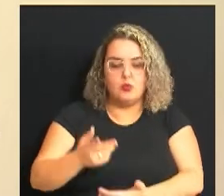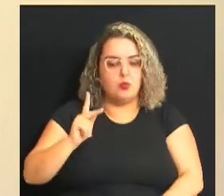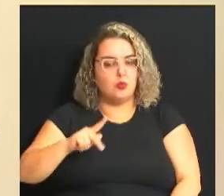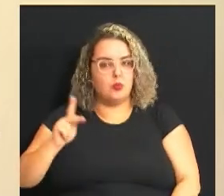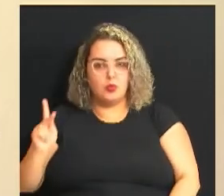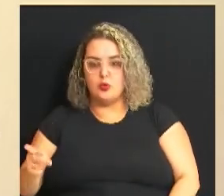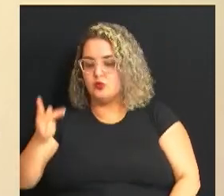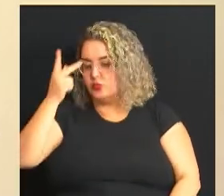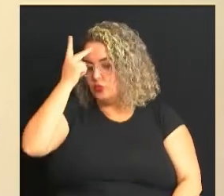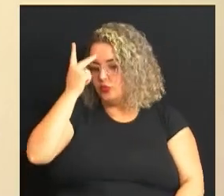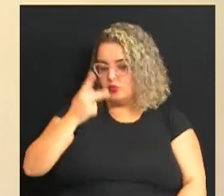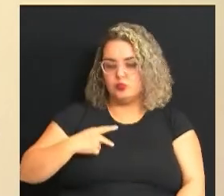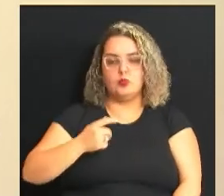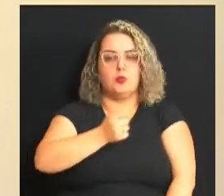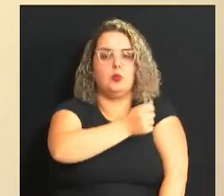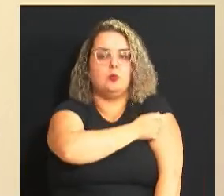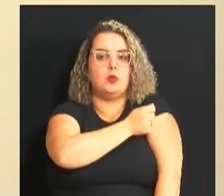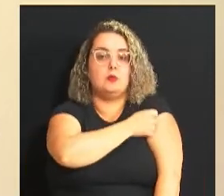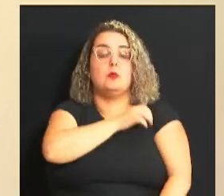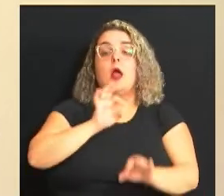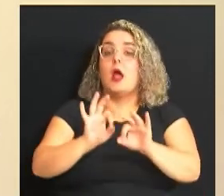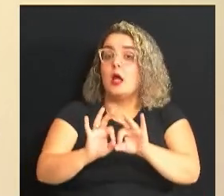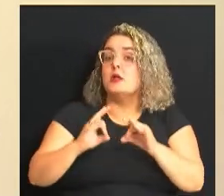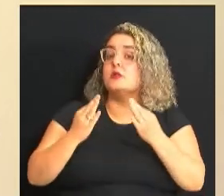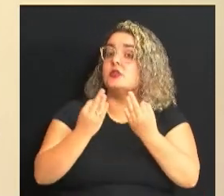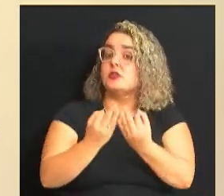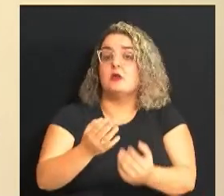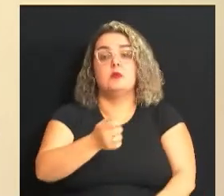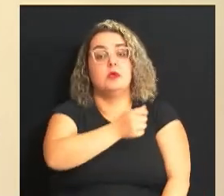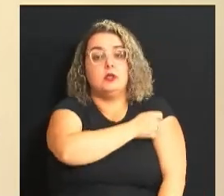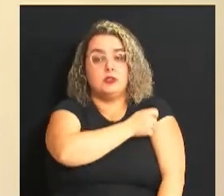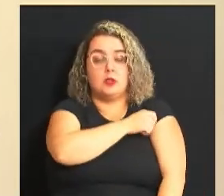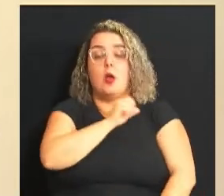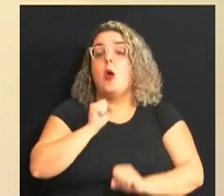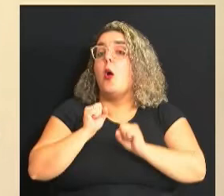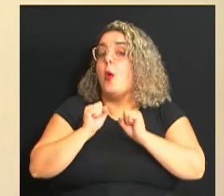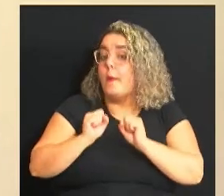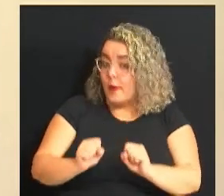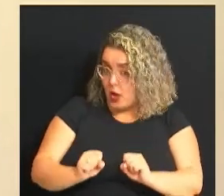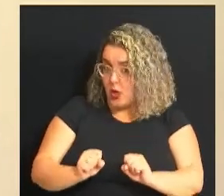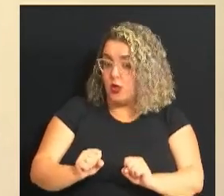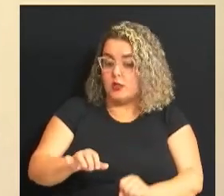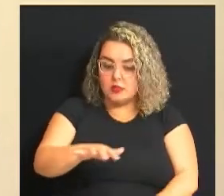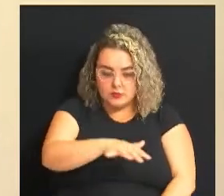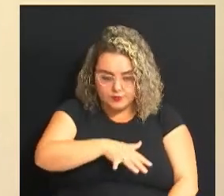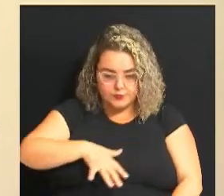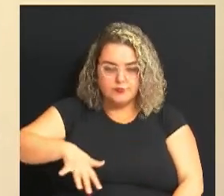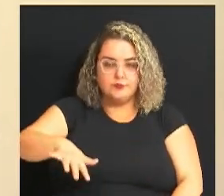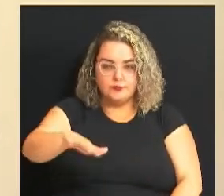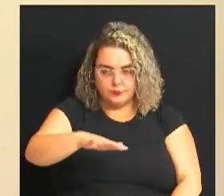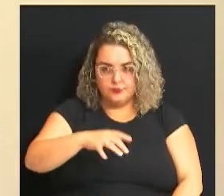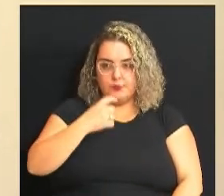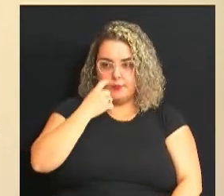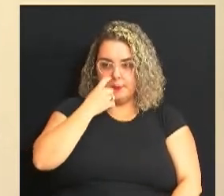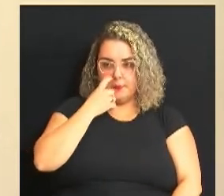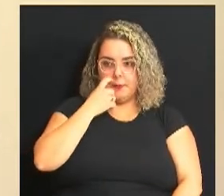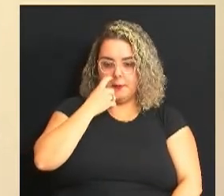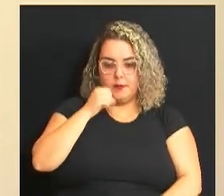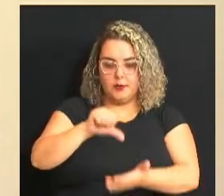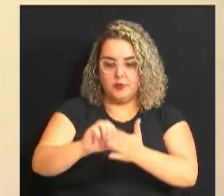próprios alunos, as famílias dos alunos, né, possam, no âmbito da unidade escolar, por